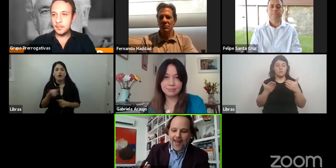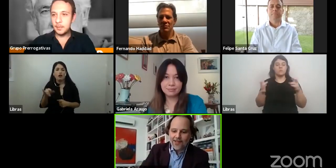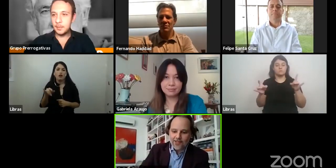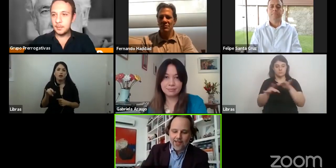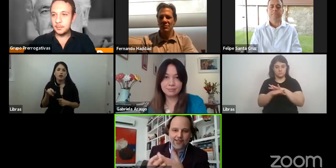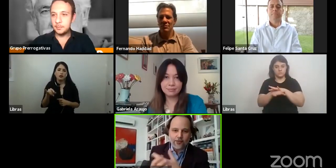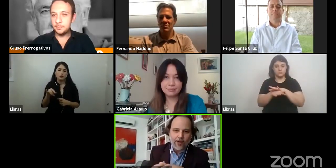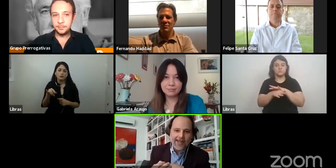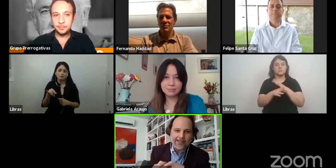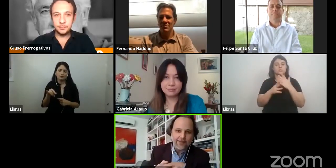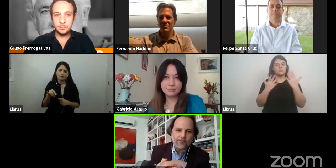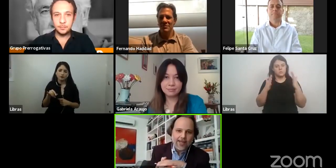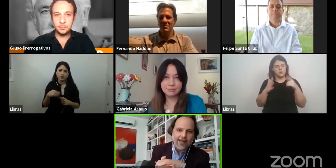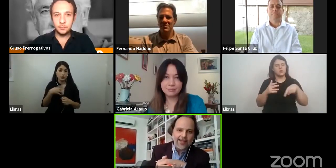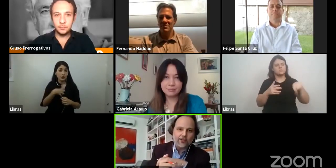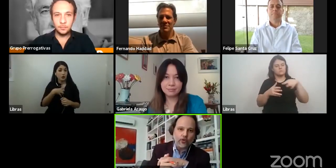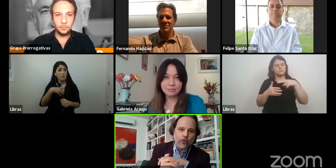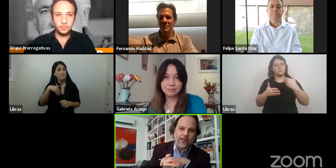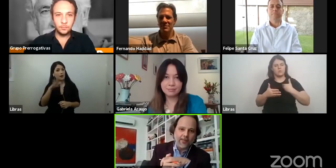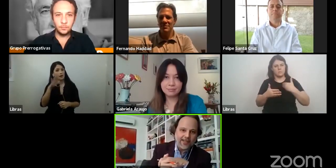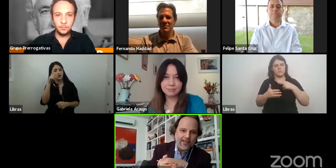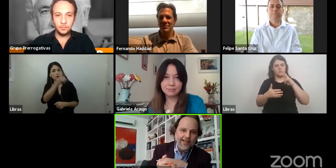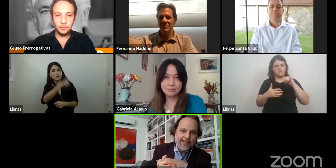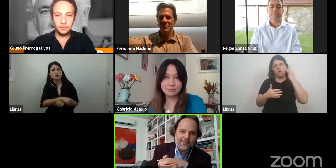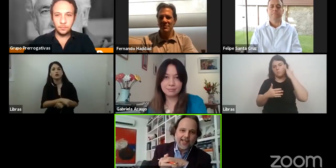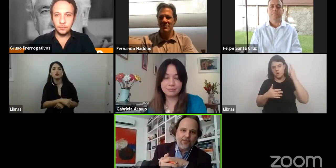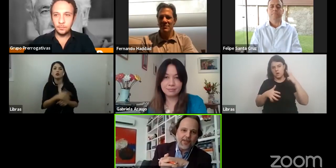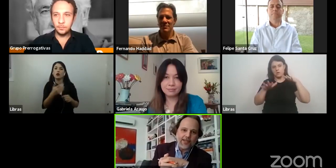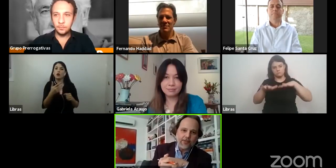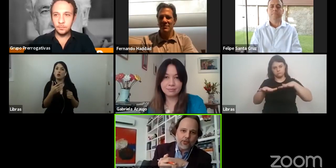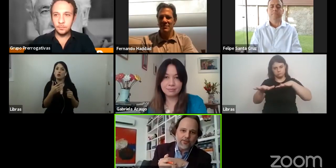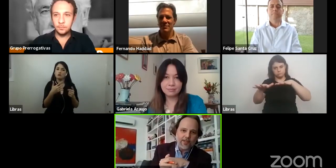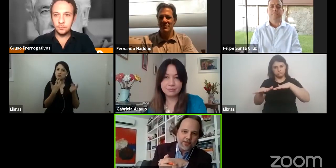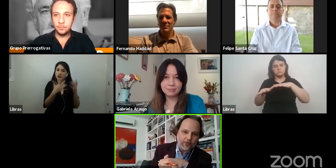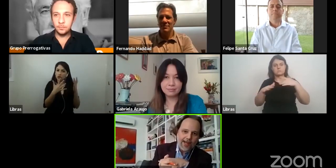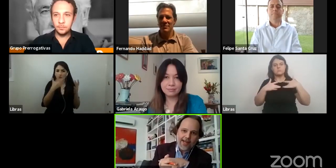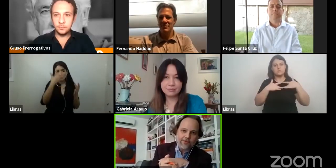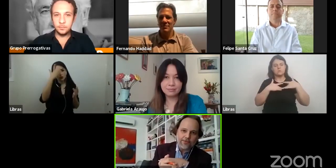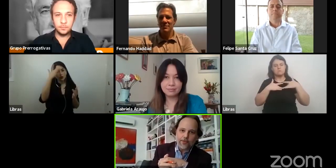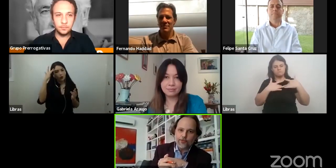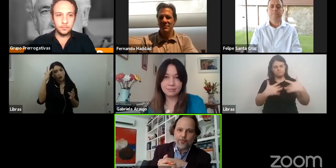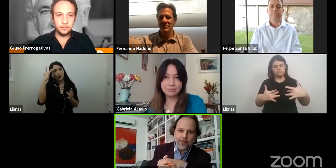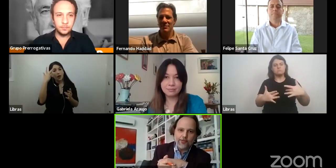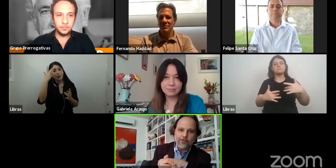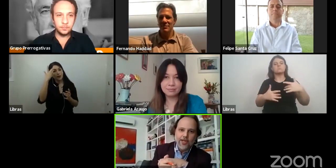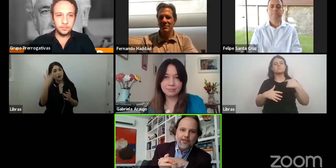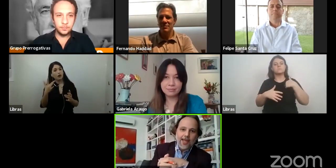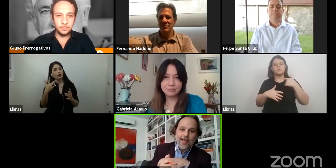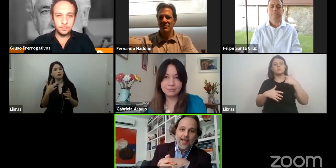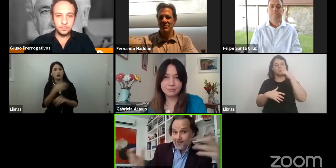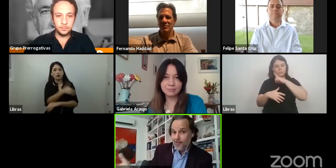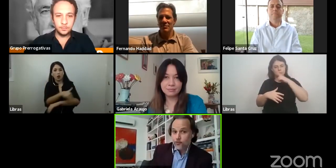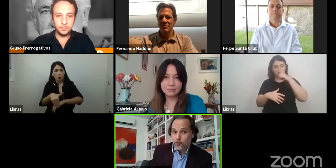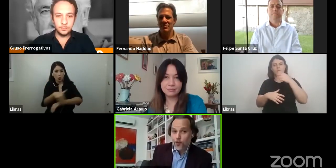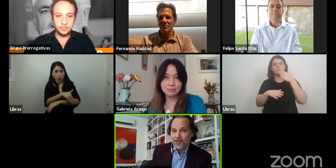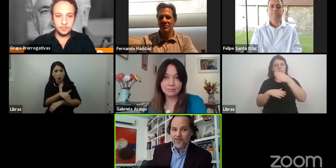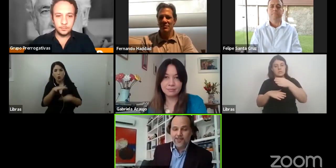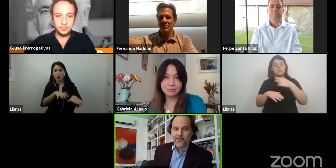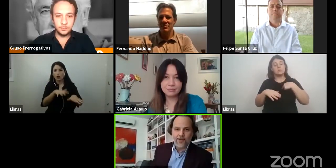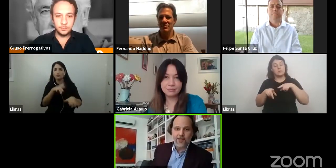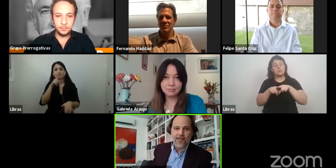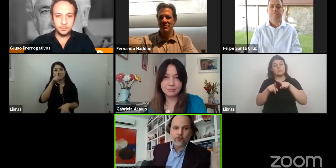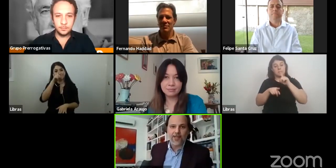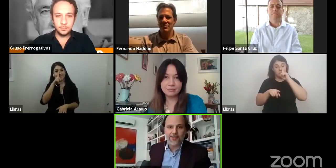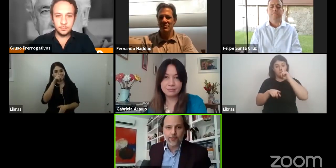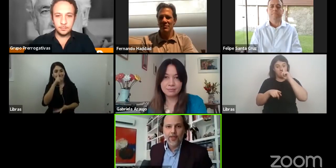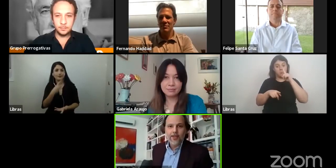de homenagem a esses colegas que vão estar nas ruas amanhã, sacrificando as suas vidas pessoais, os seus domingos, arriscando as suas próprias